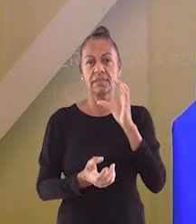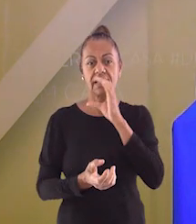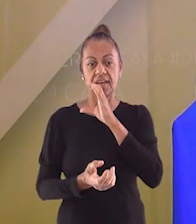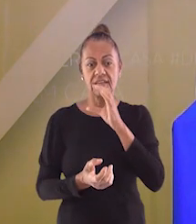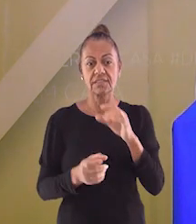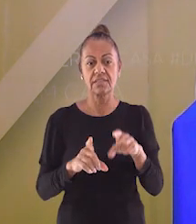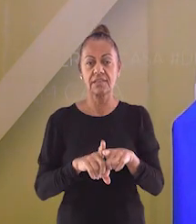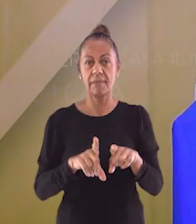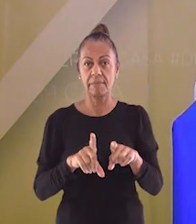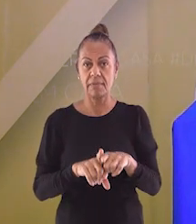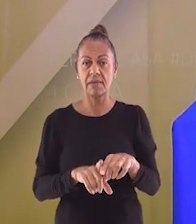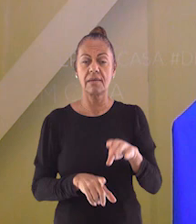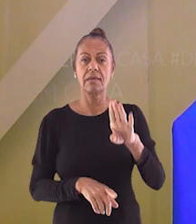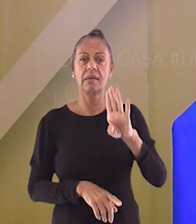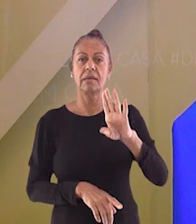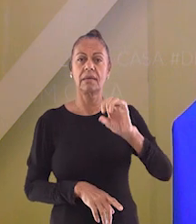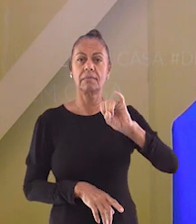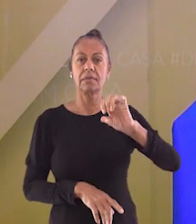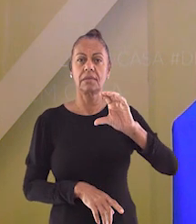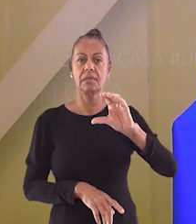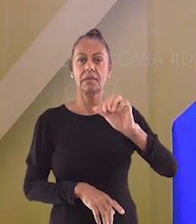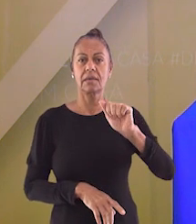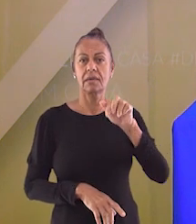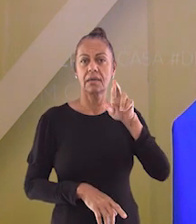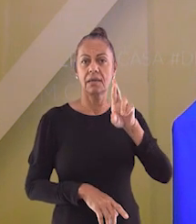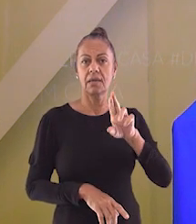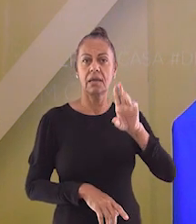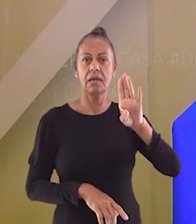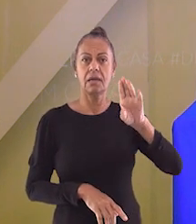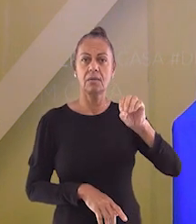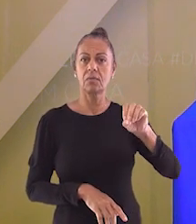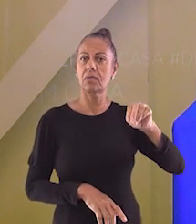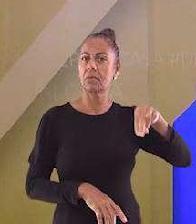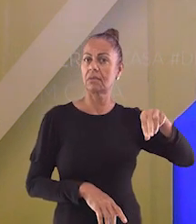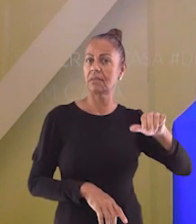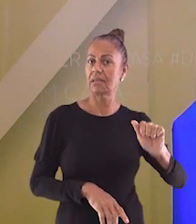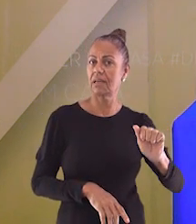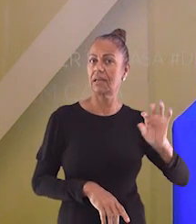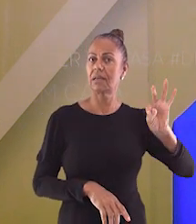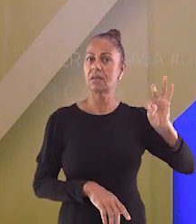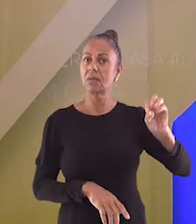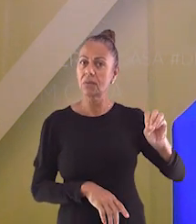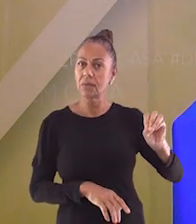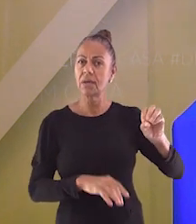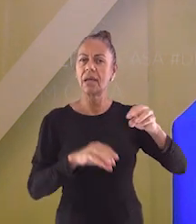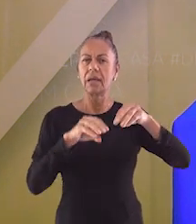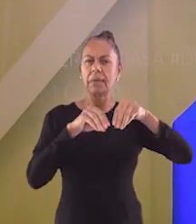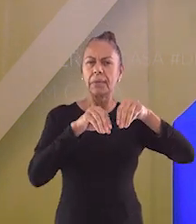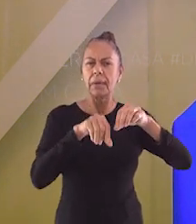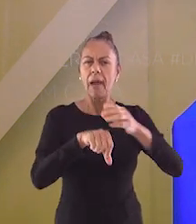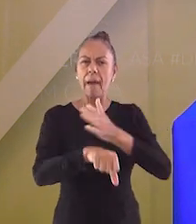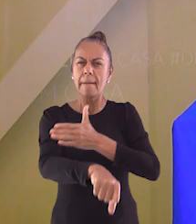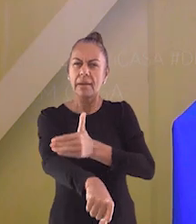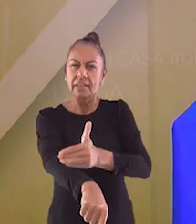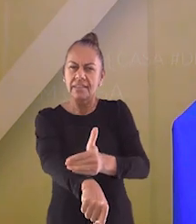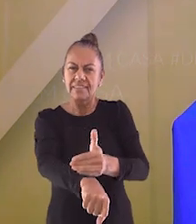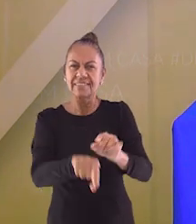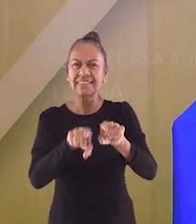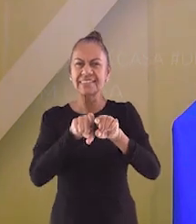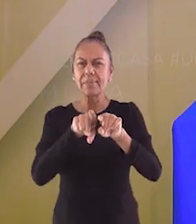aqui, bicarbonato que também está aqui e o sal. E, além disso, também vamos